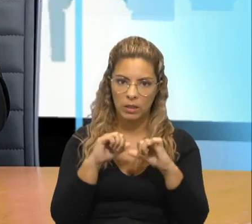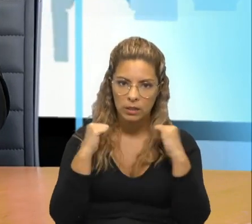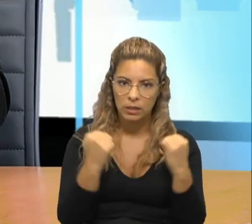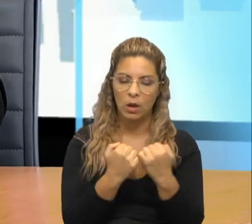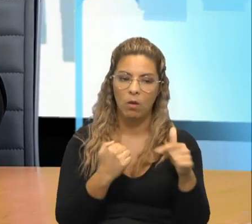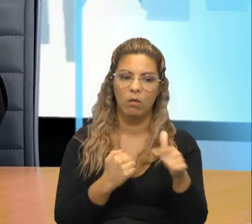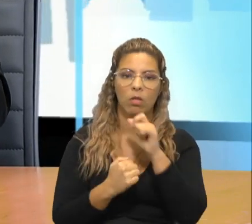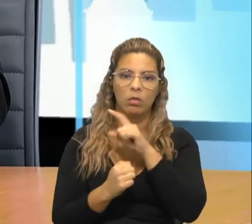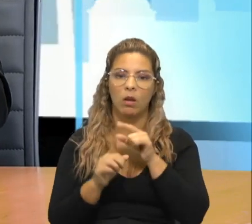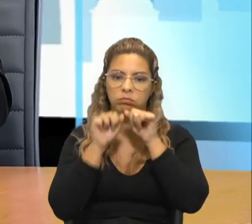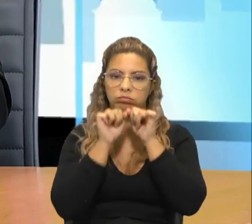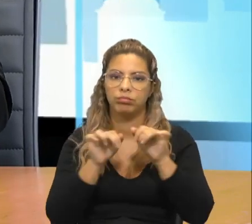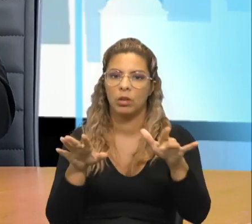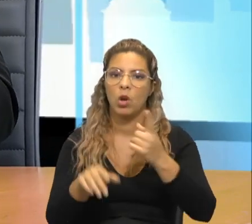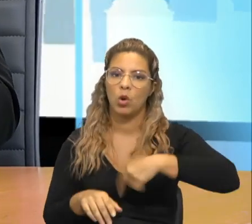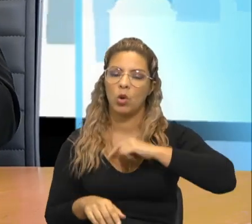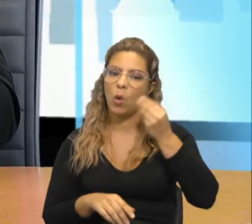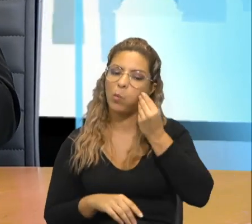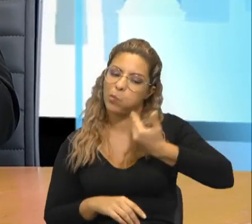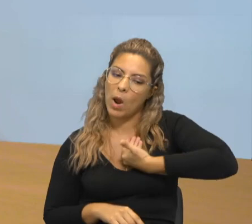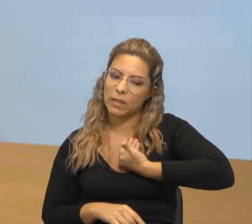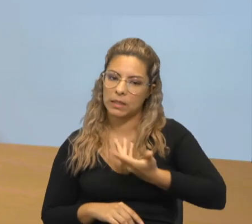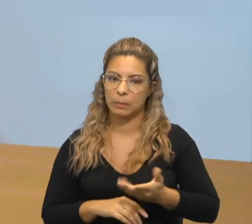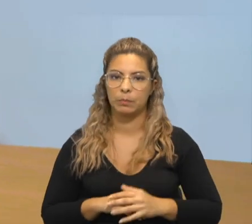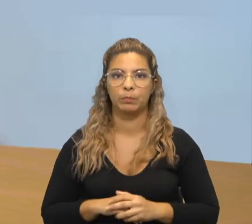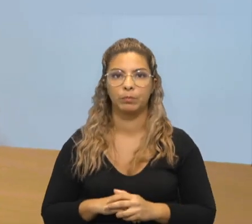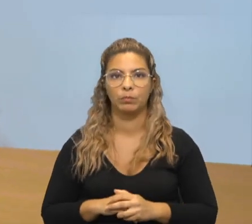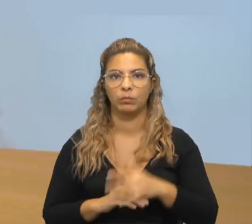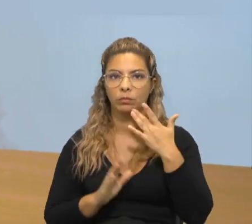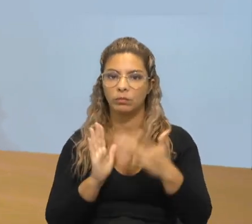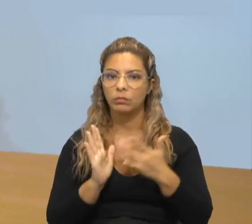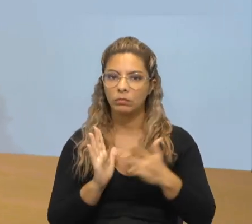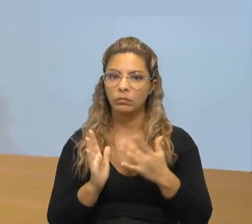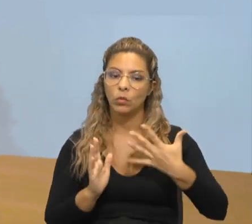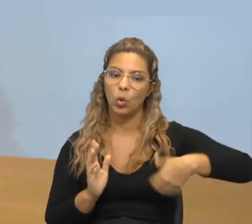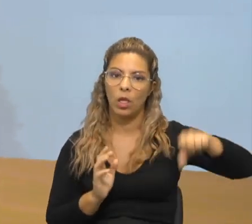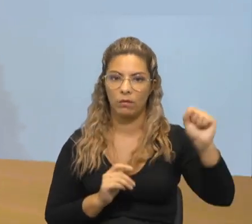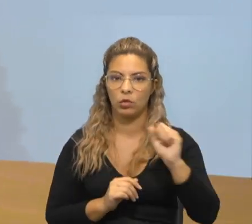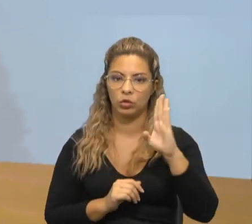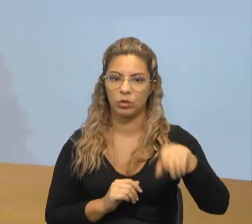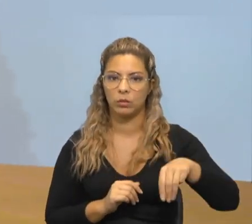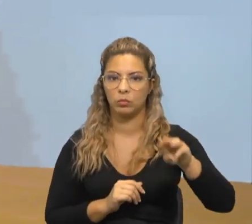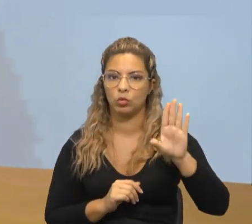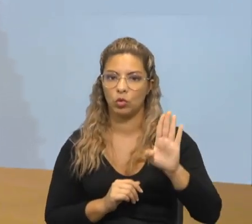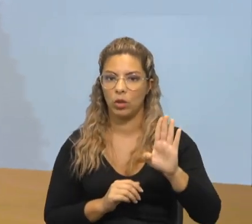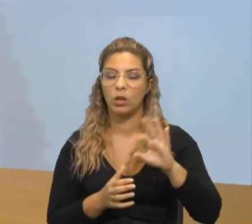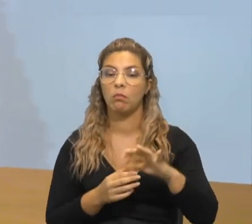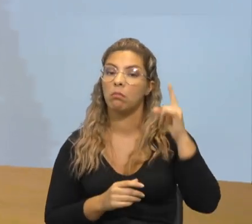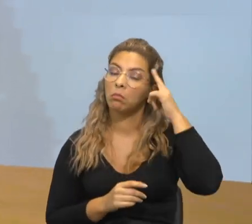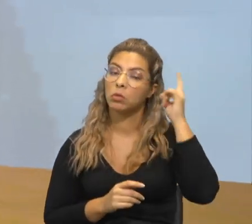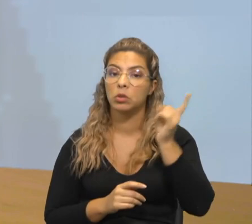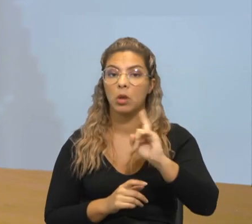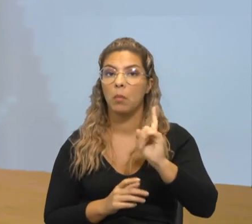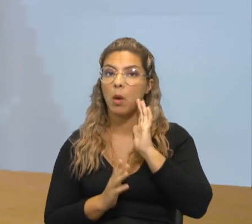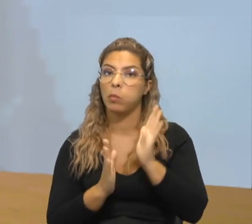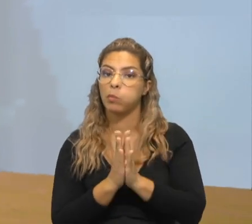de evangelização, para nós é um jeito de ser. Levei este livro à Jornada Mundial da Juventude aos jovens e não sabiam que tinha